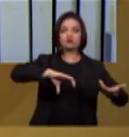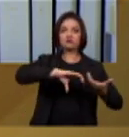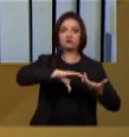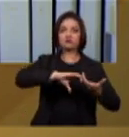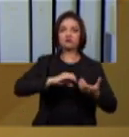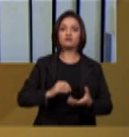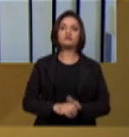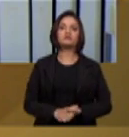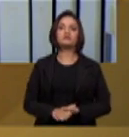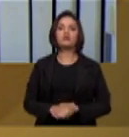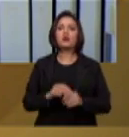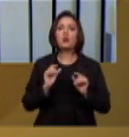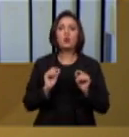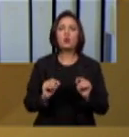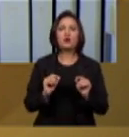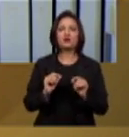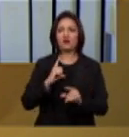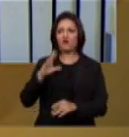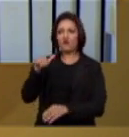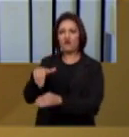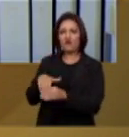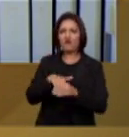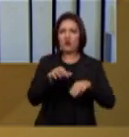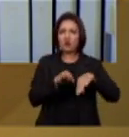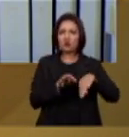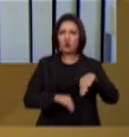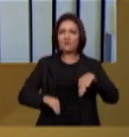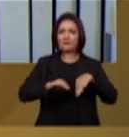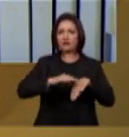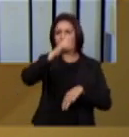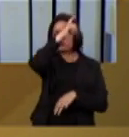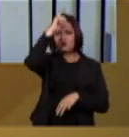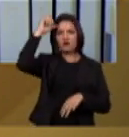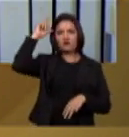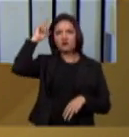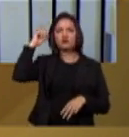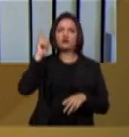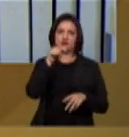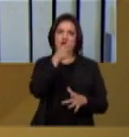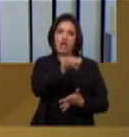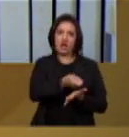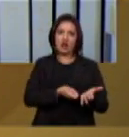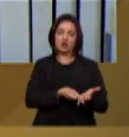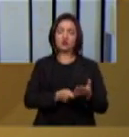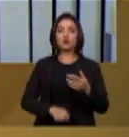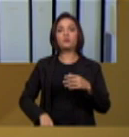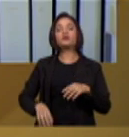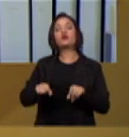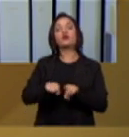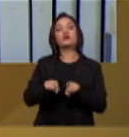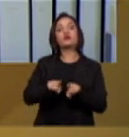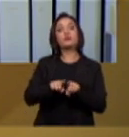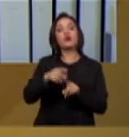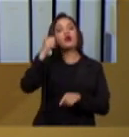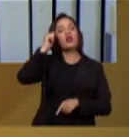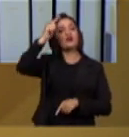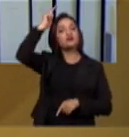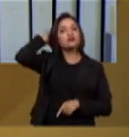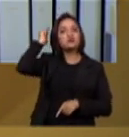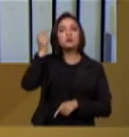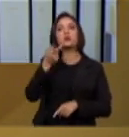Nacional. Consta que após os votos dos ministros Ricardo Lewandowski, relator, e Alexandre de Moraes, que